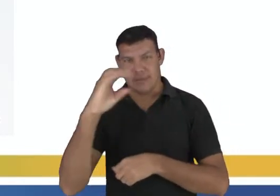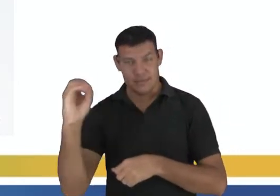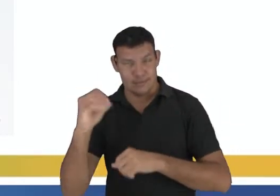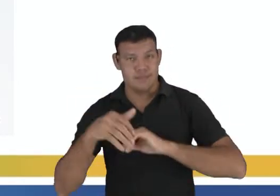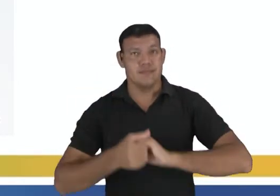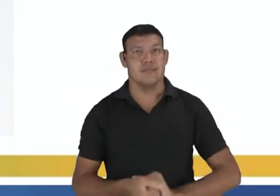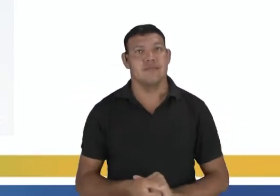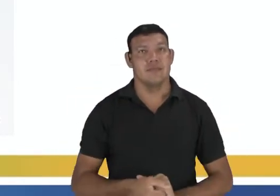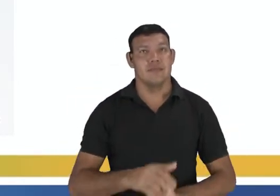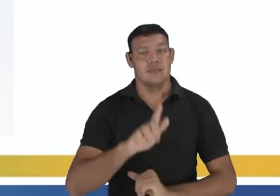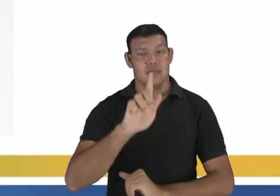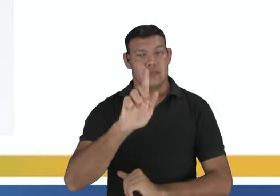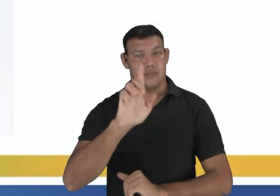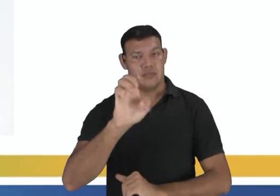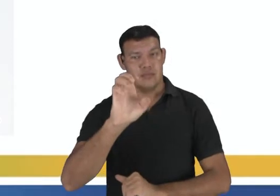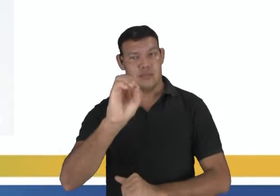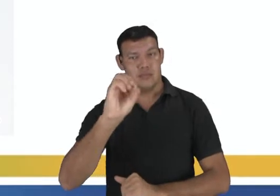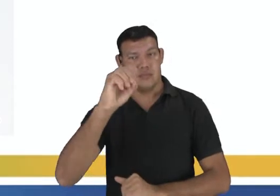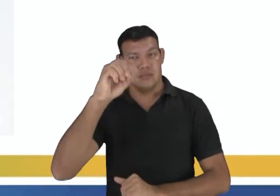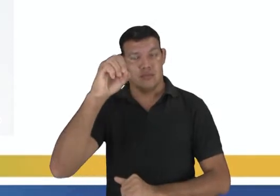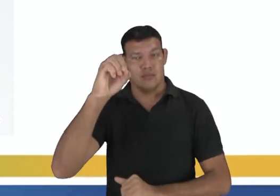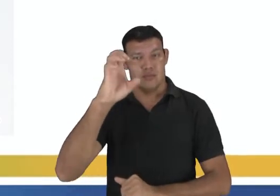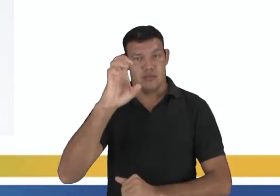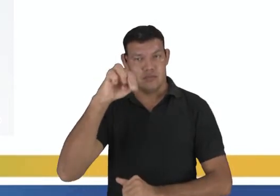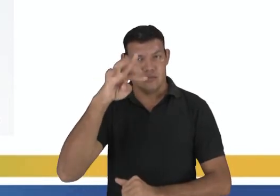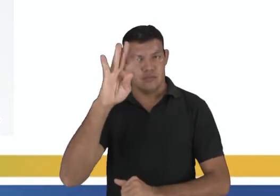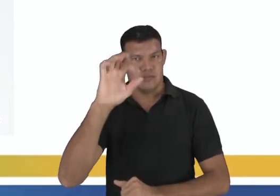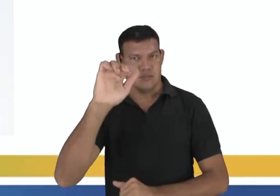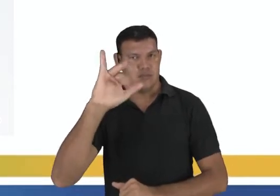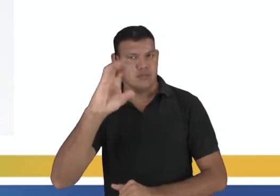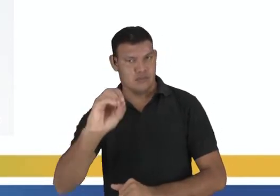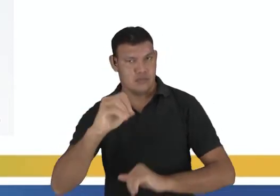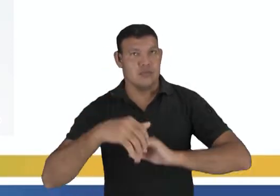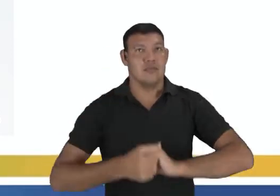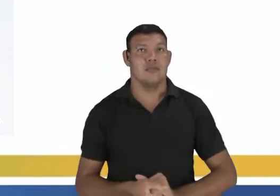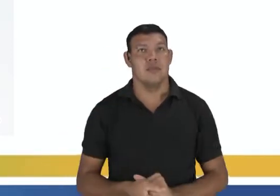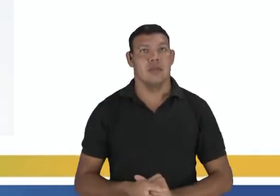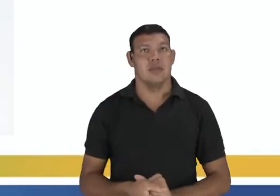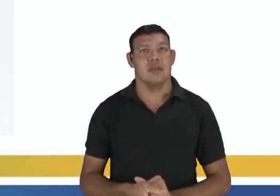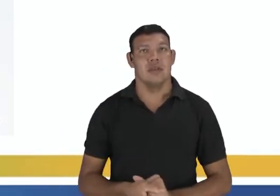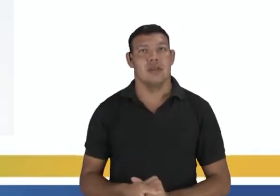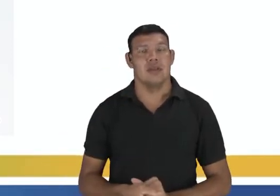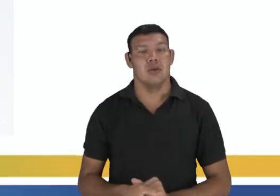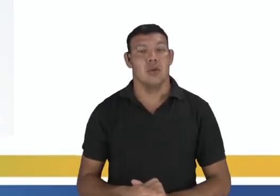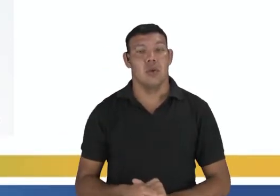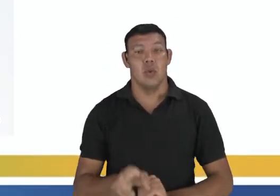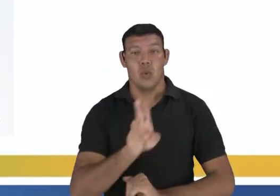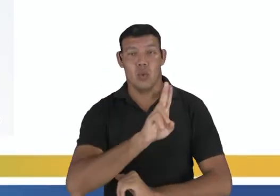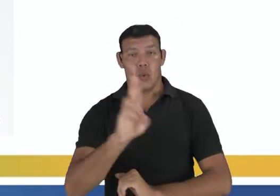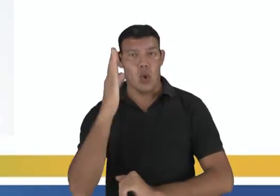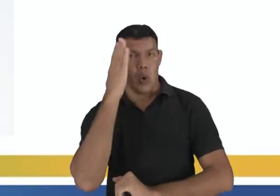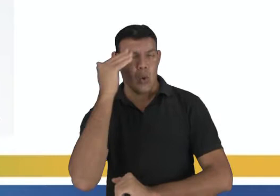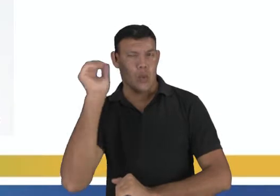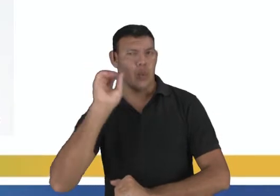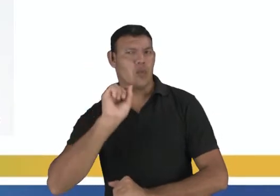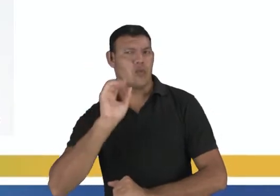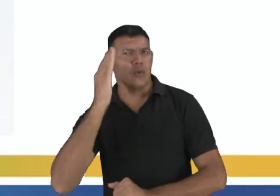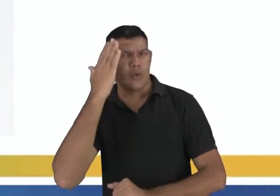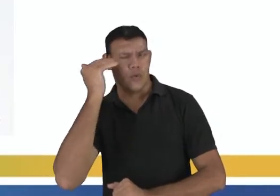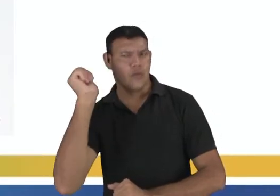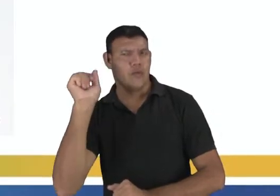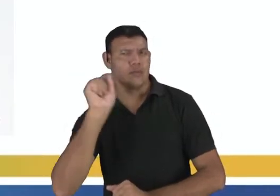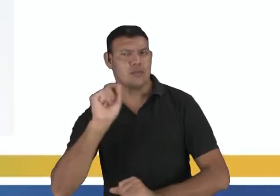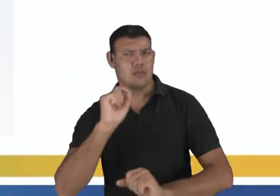do sistema geocêntrico, e um dos grandes percussores, ou um dos grandes nomes aí, foi o Cláudio Ptolomeu. Era